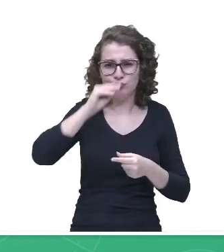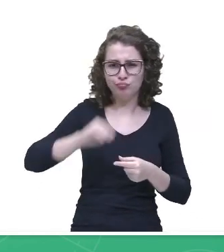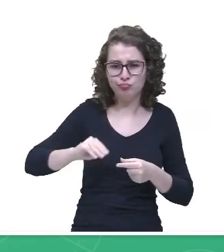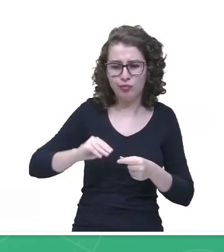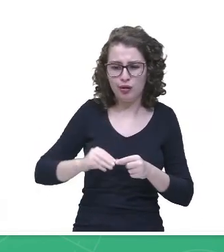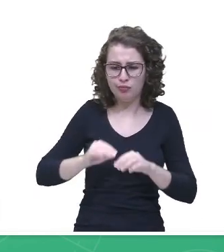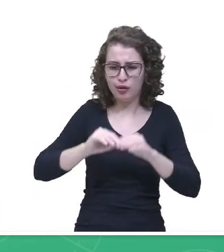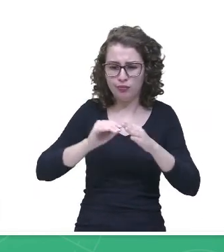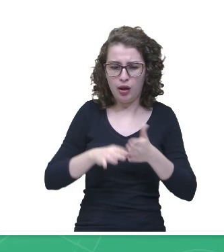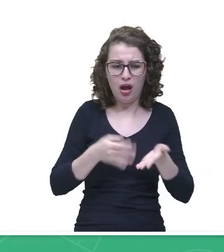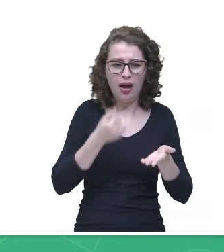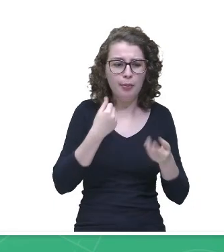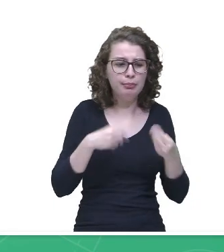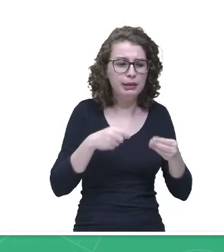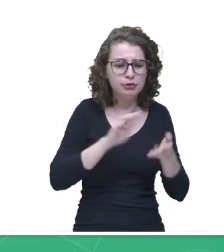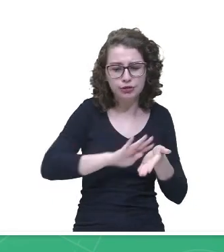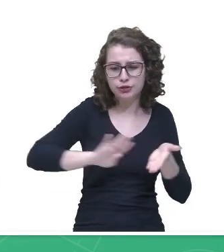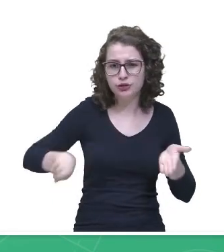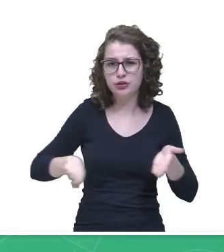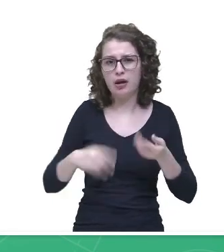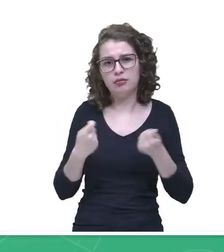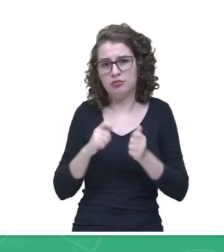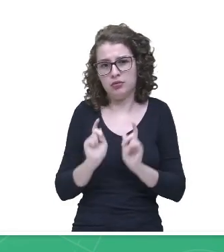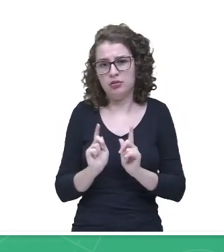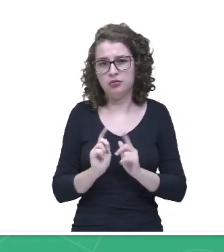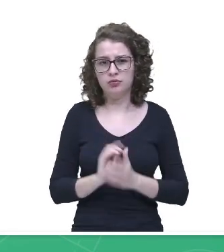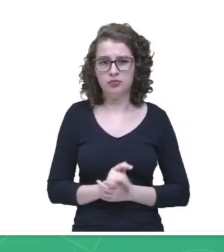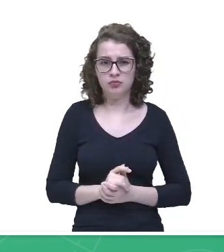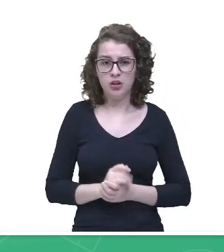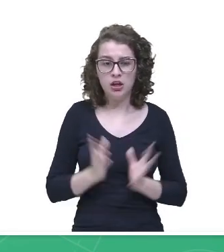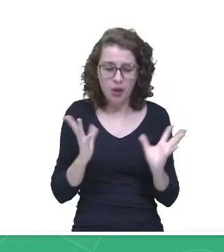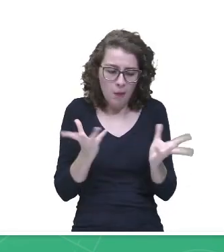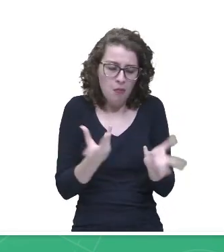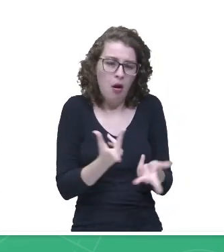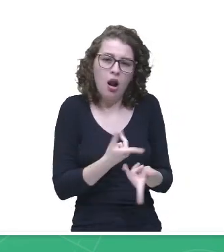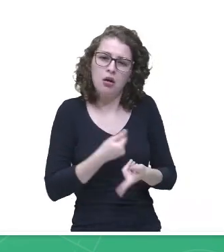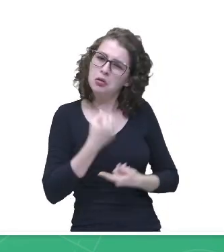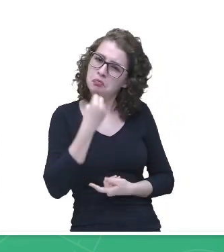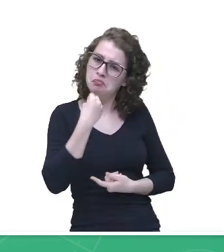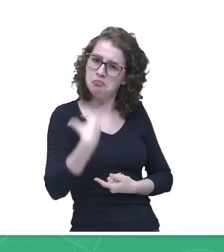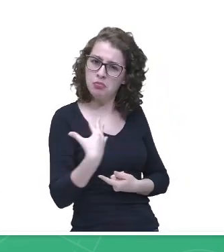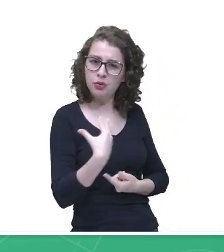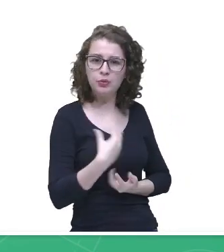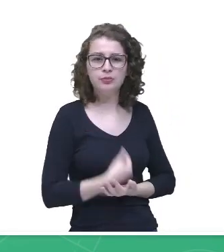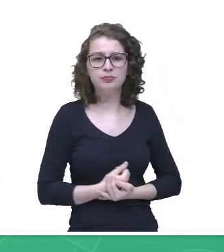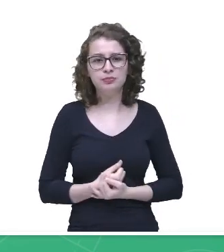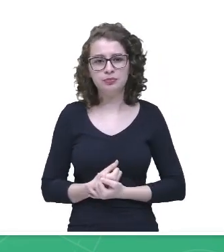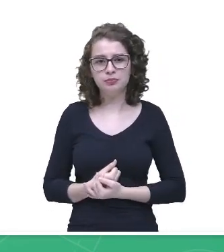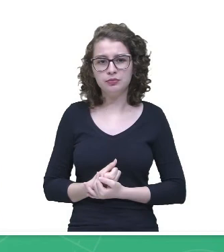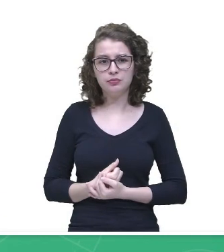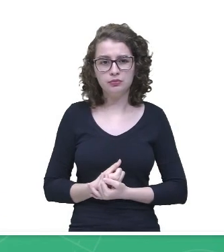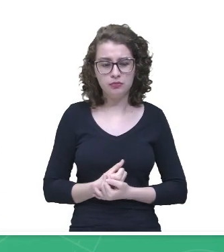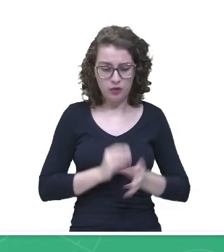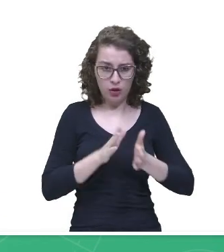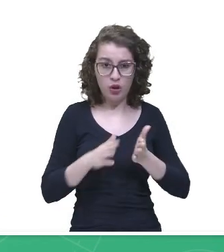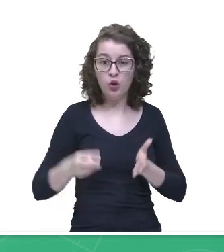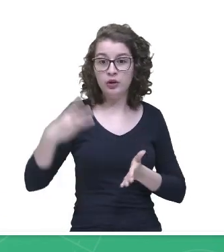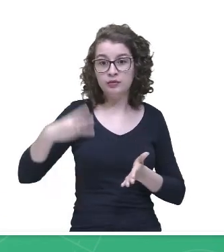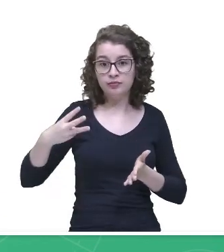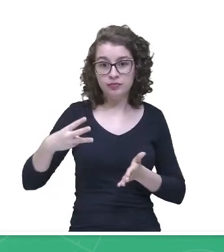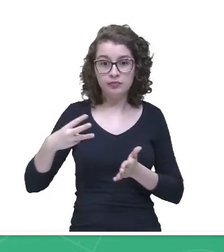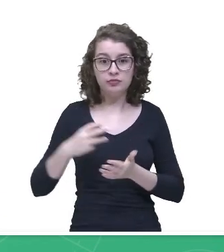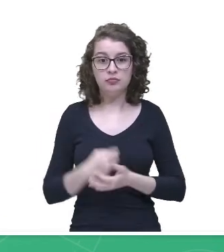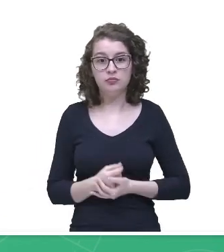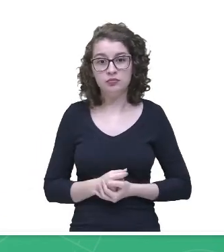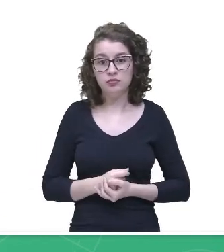desperdício e ter uma qualidade máxima daquilo que está sendo produzido, tá? E o setor terciário, ele já